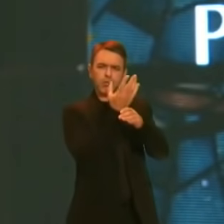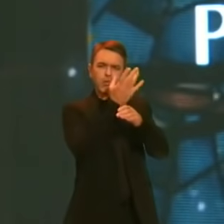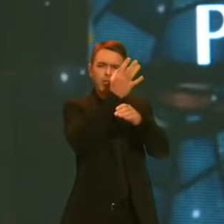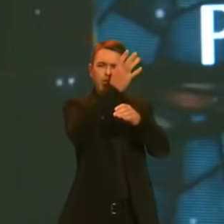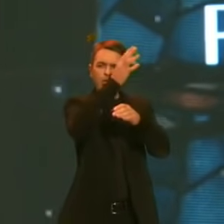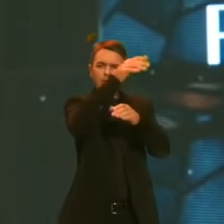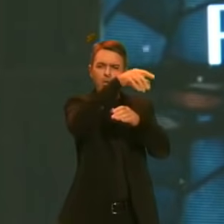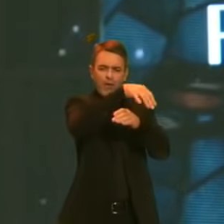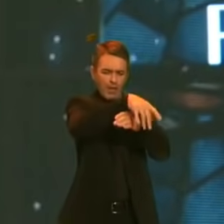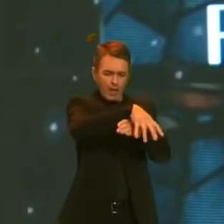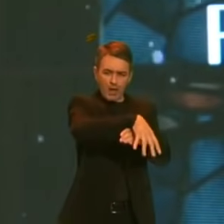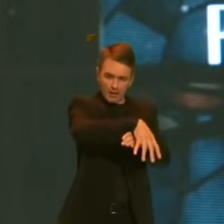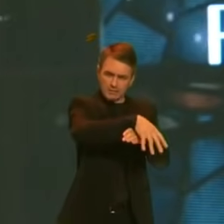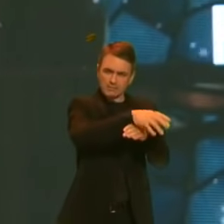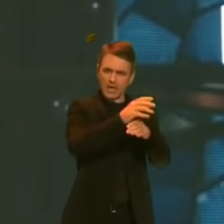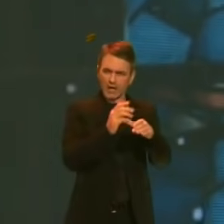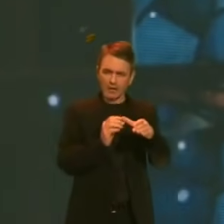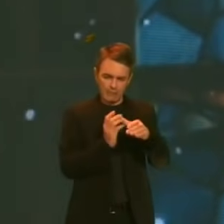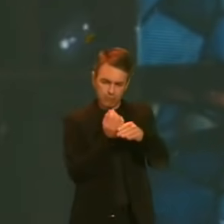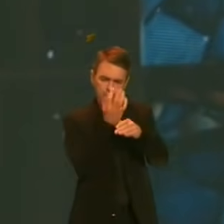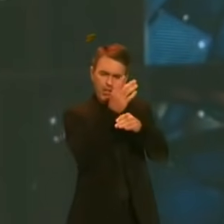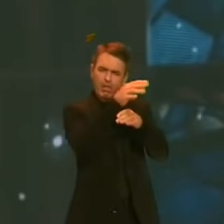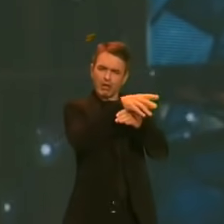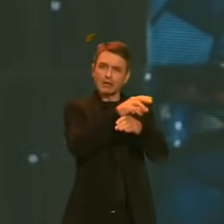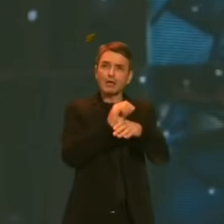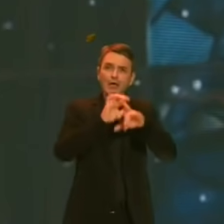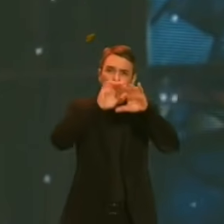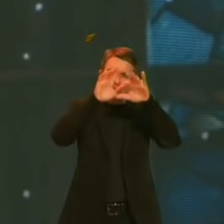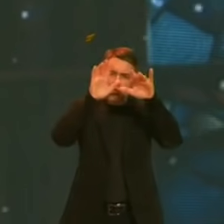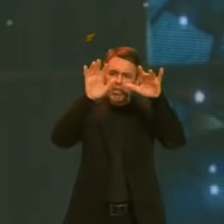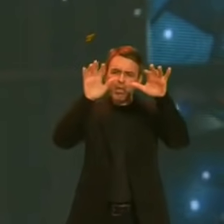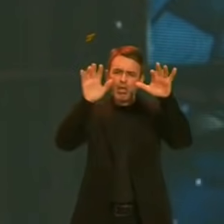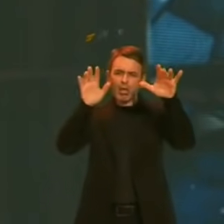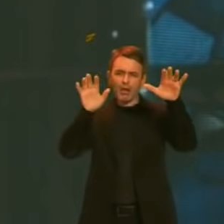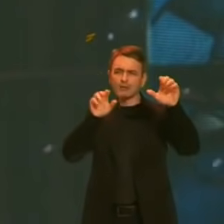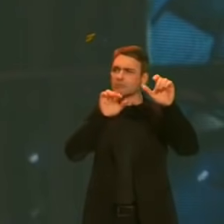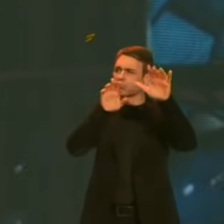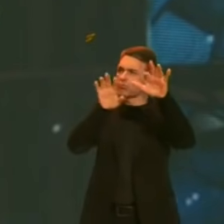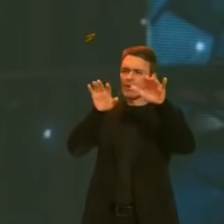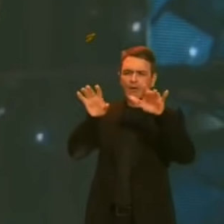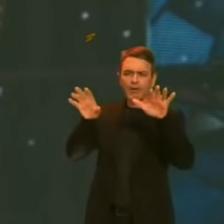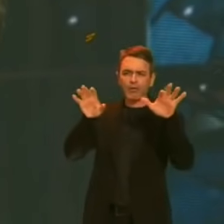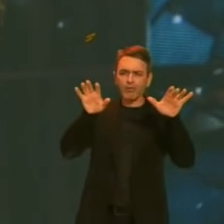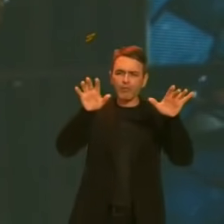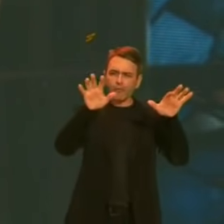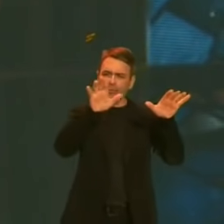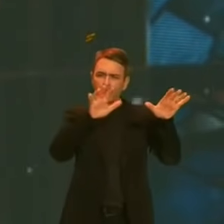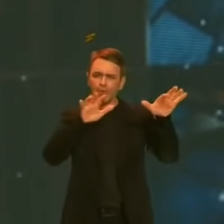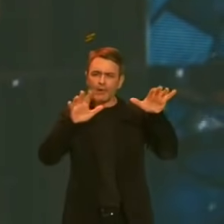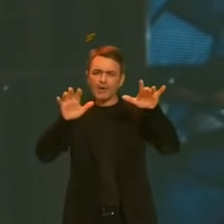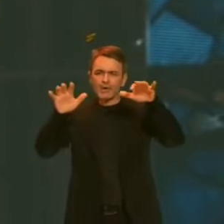né, aquela fumaça, e aquela fumaça não vem toda de uma vez. Ela vem, né, com aquelas hordas, vem